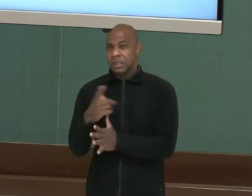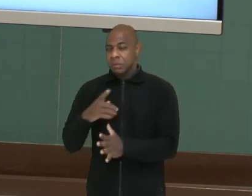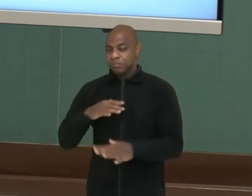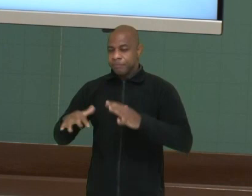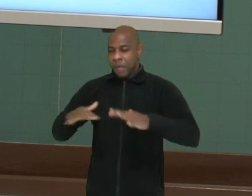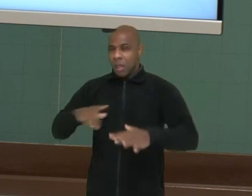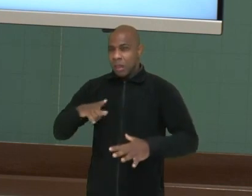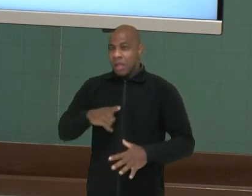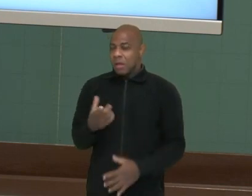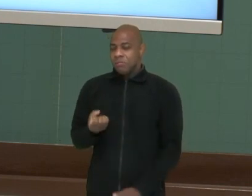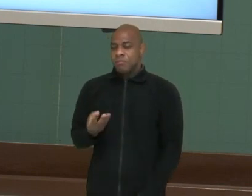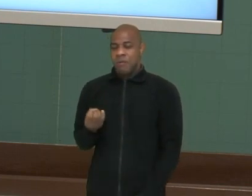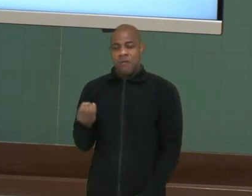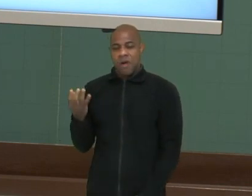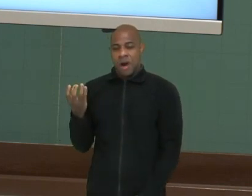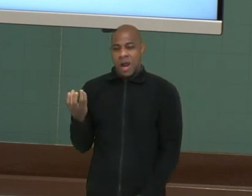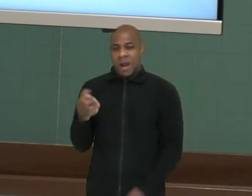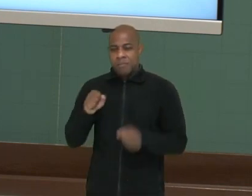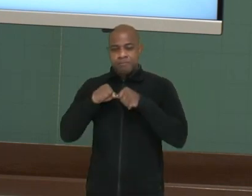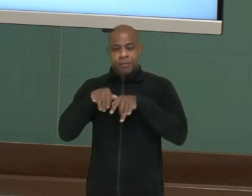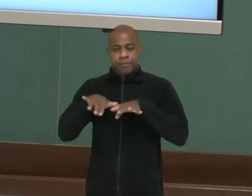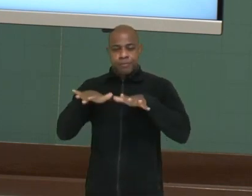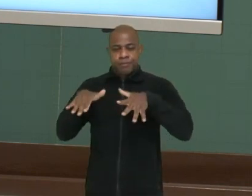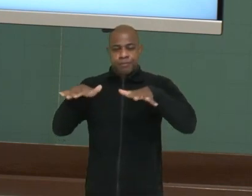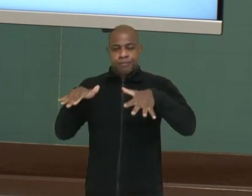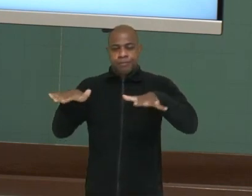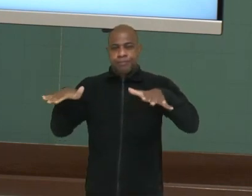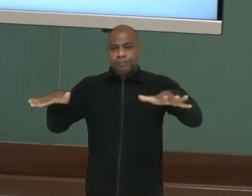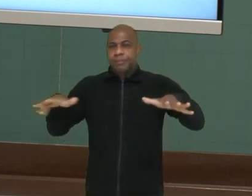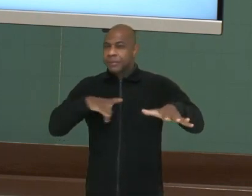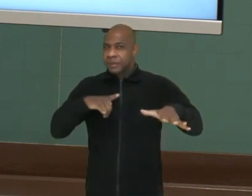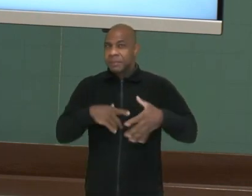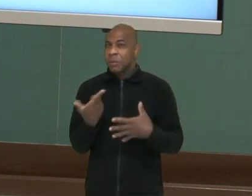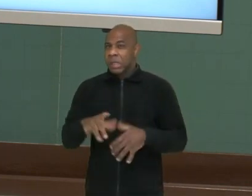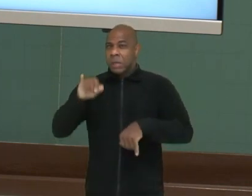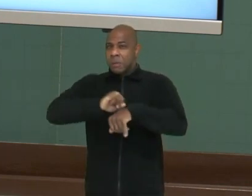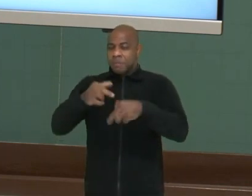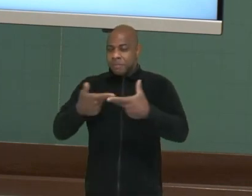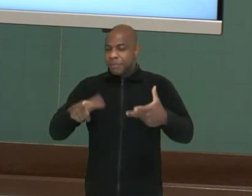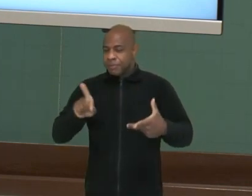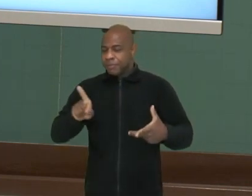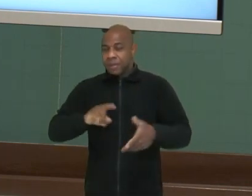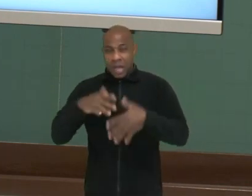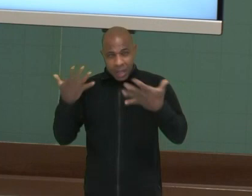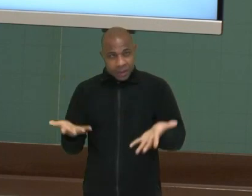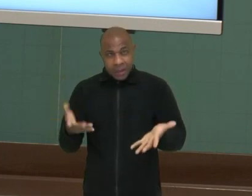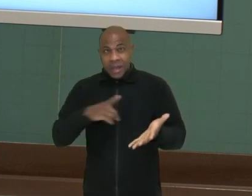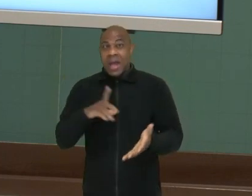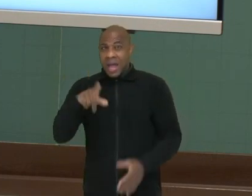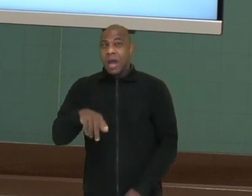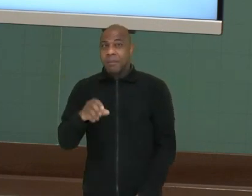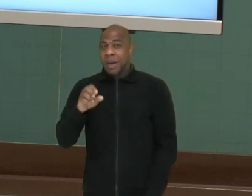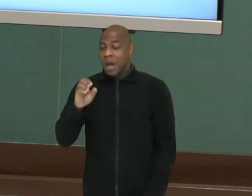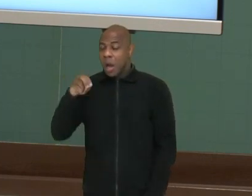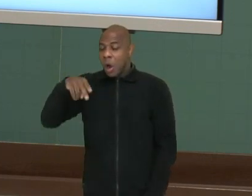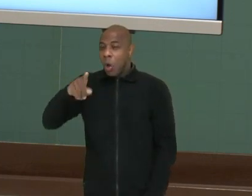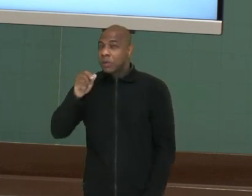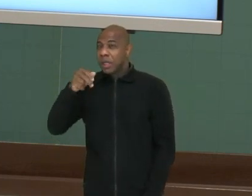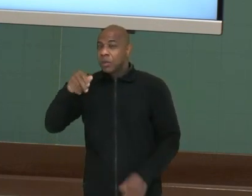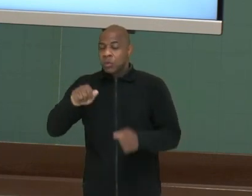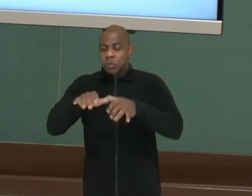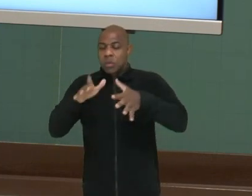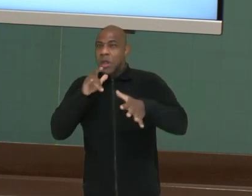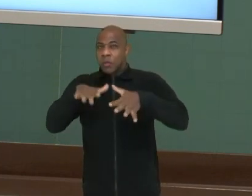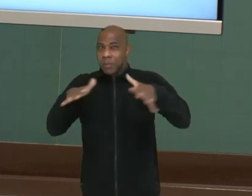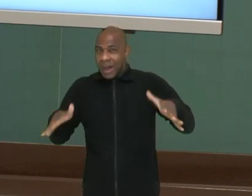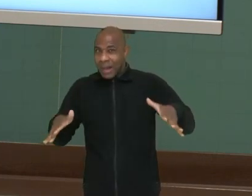ela viaja, mas ela não leva a matéria. Então, quando você pensa na onda do mar, sim, ela é uma onda física, só que não é